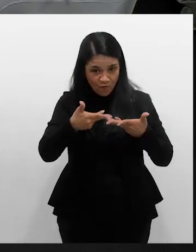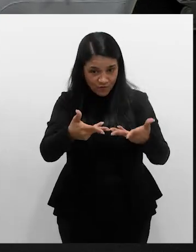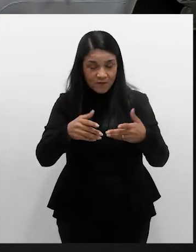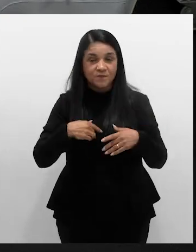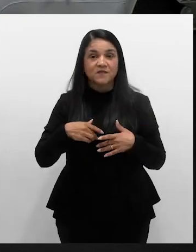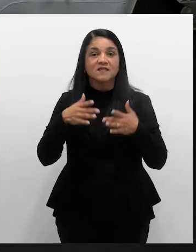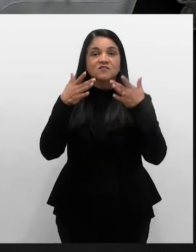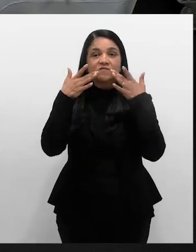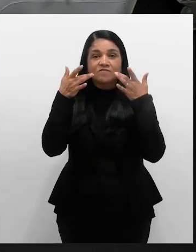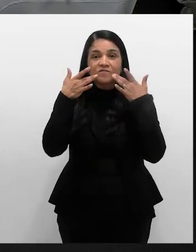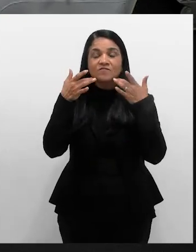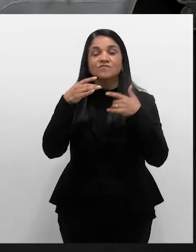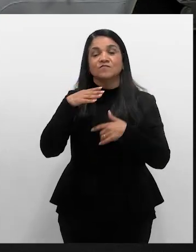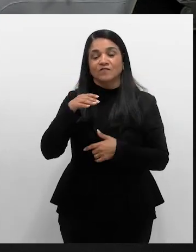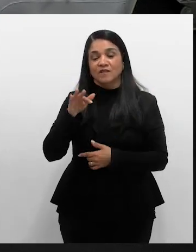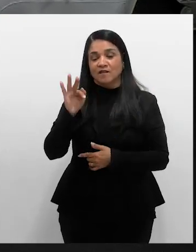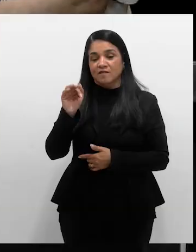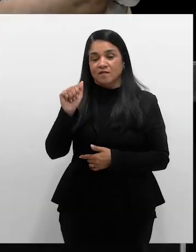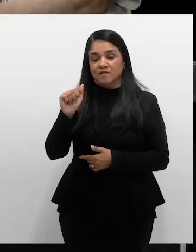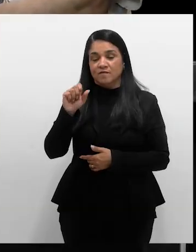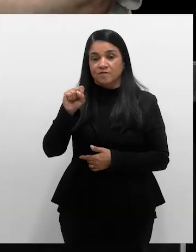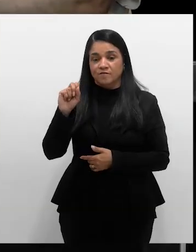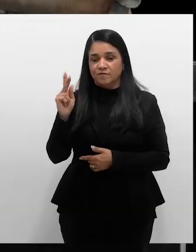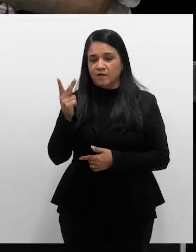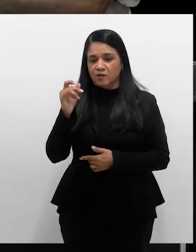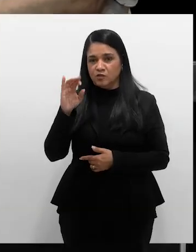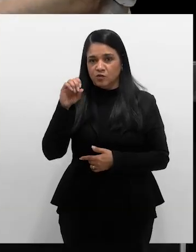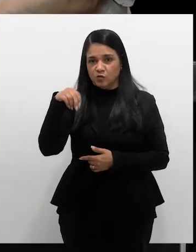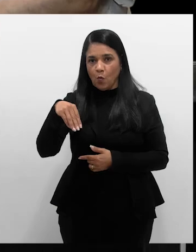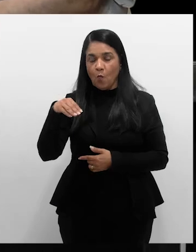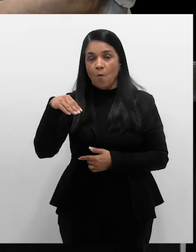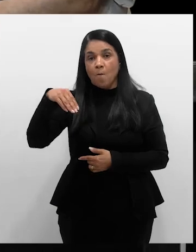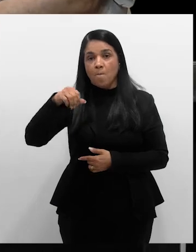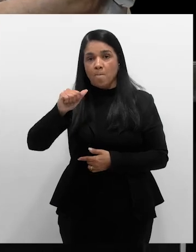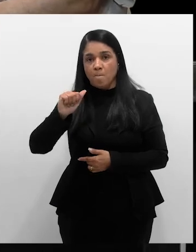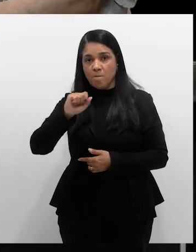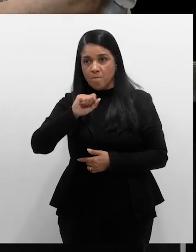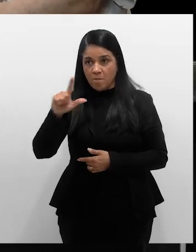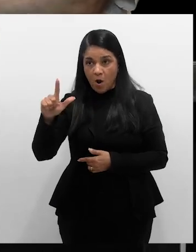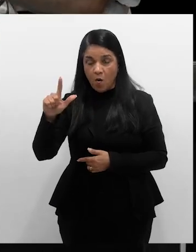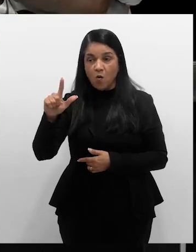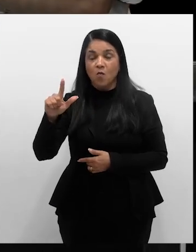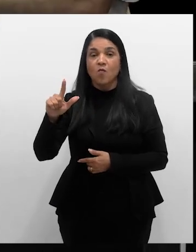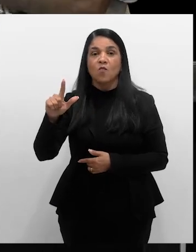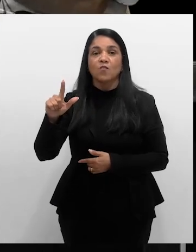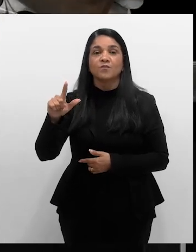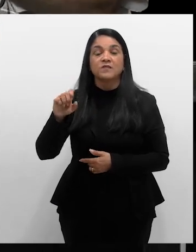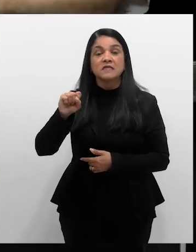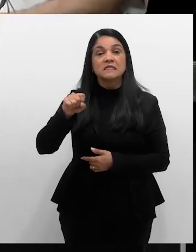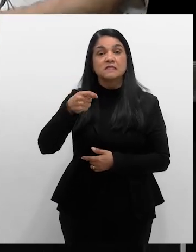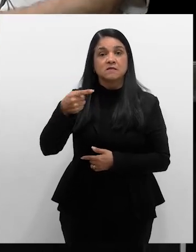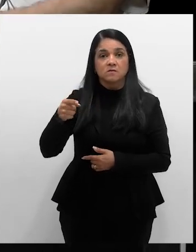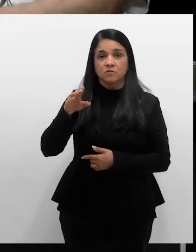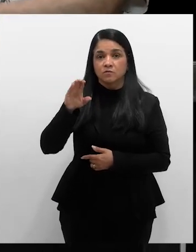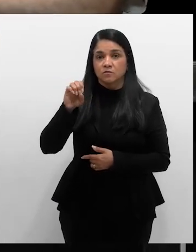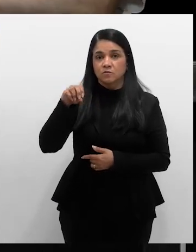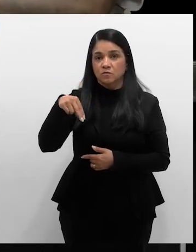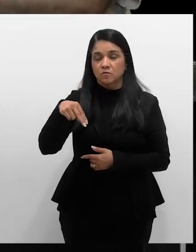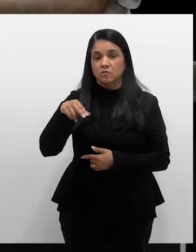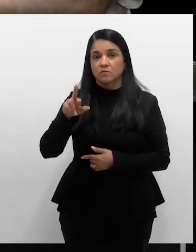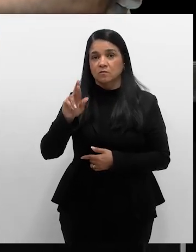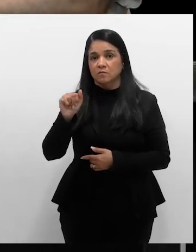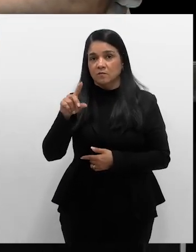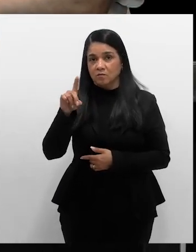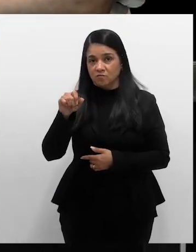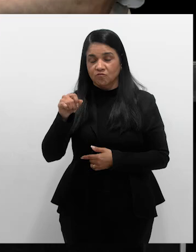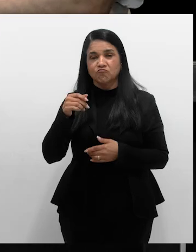Vamos embora. Então, nós estamos em cartaz no Teatro Fashion Mall. Teatro lindo, gente. Teatro lindo, que bonito. Fica no Shopping Fashion Mall em São Conrado. Perto do